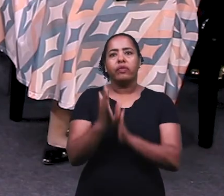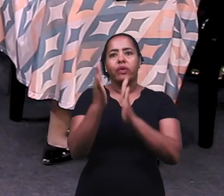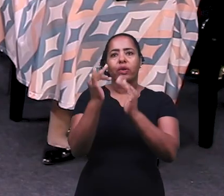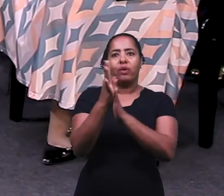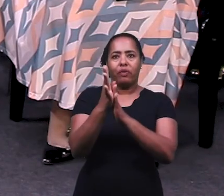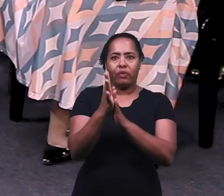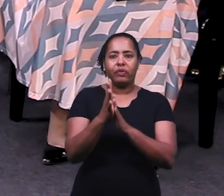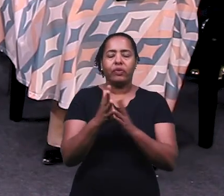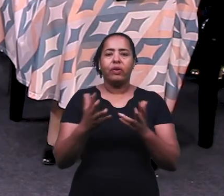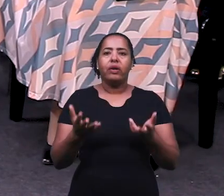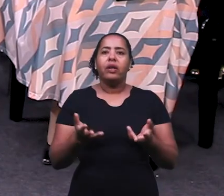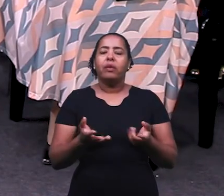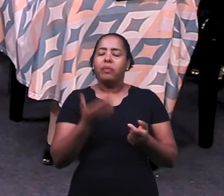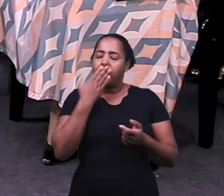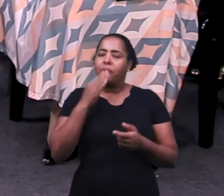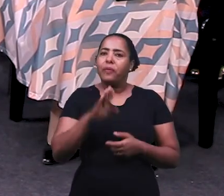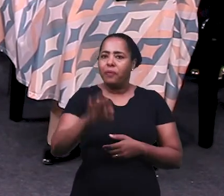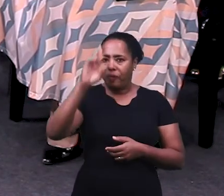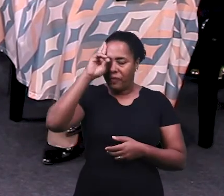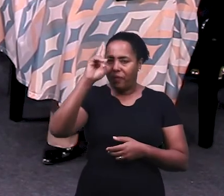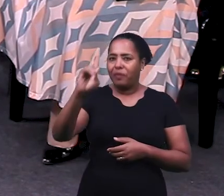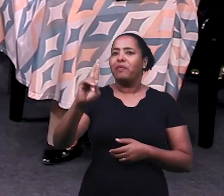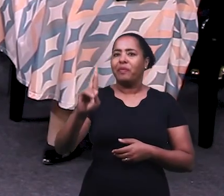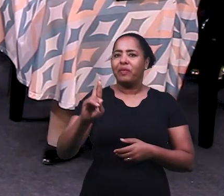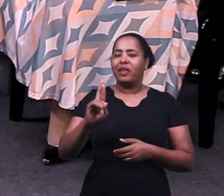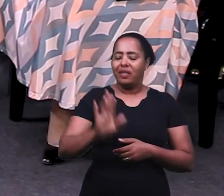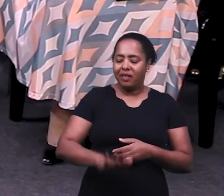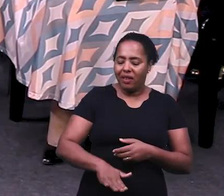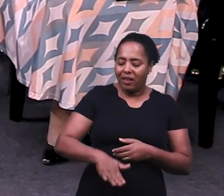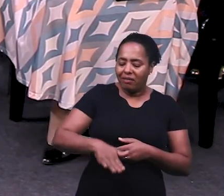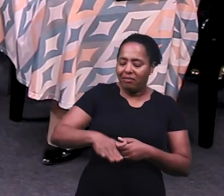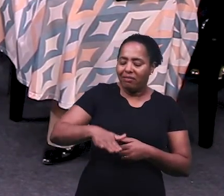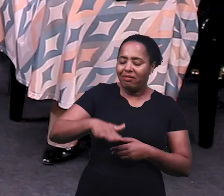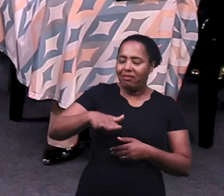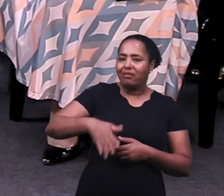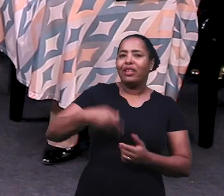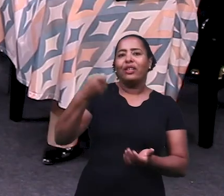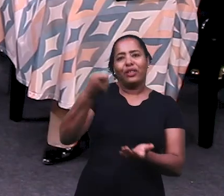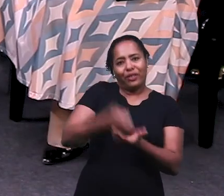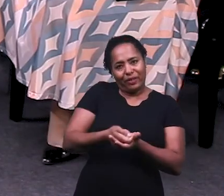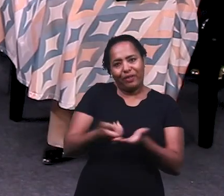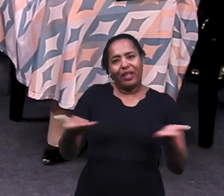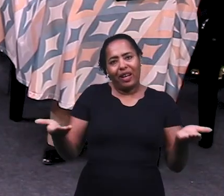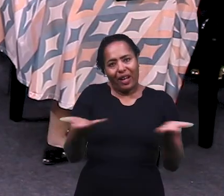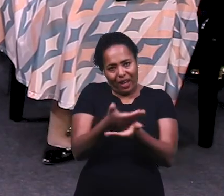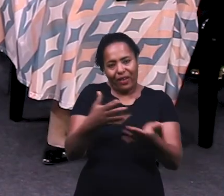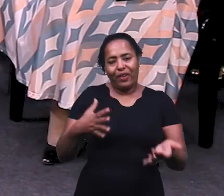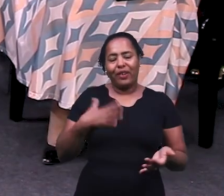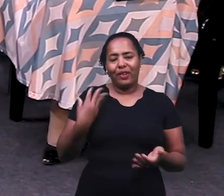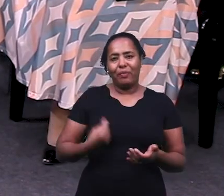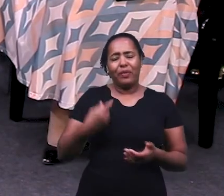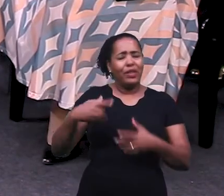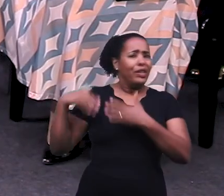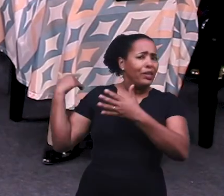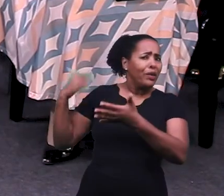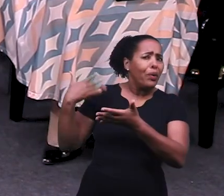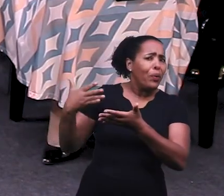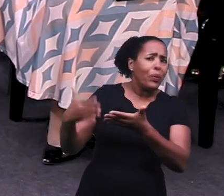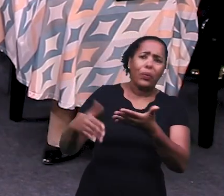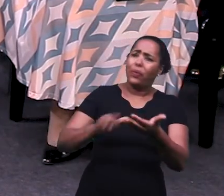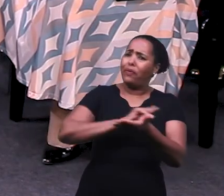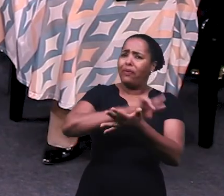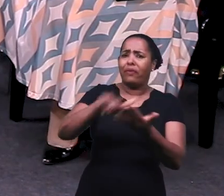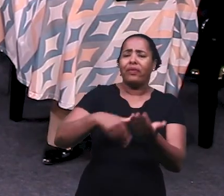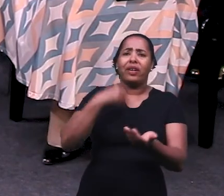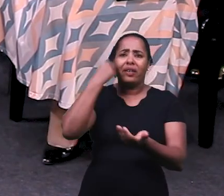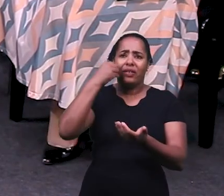de um trabalho de louvor. Eu vejo que as promessas do Senhor, que desde criancinha, está se cumprindo